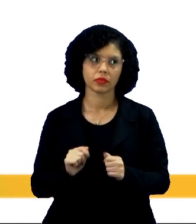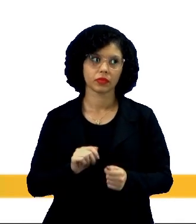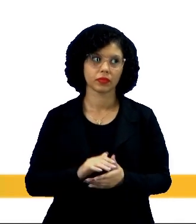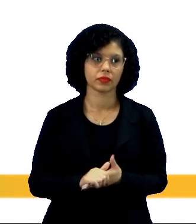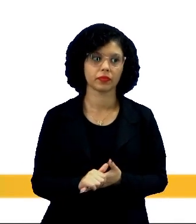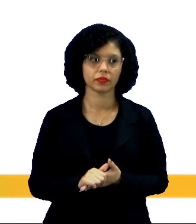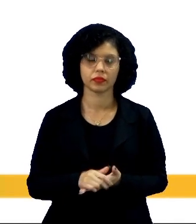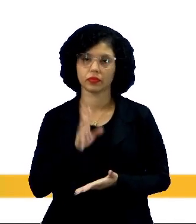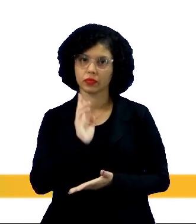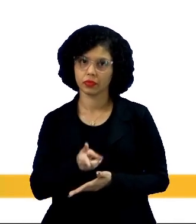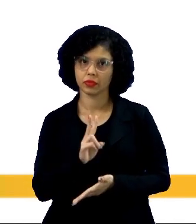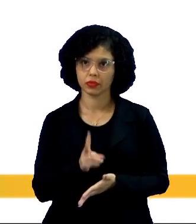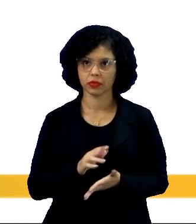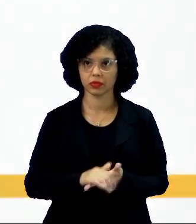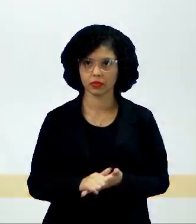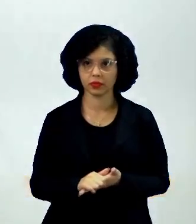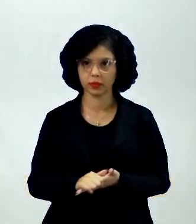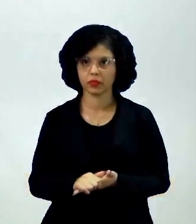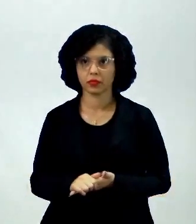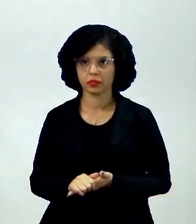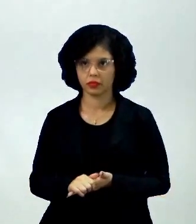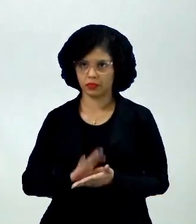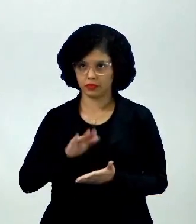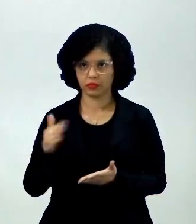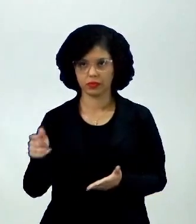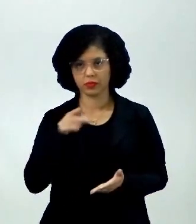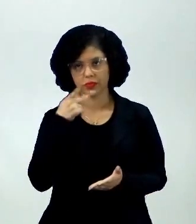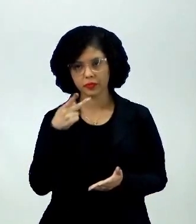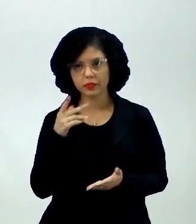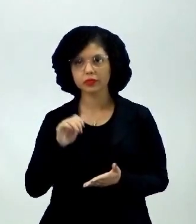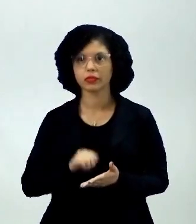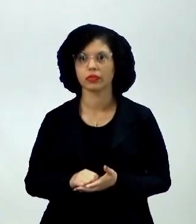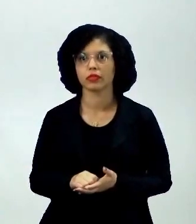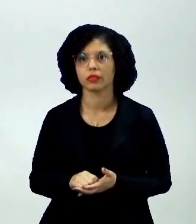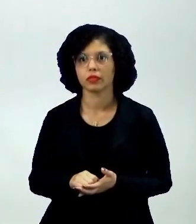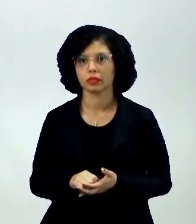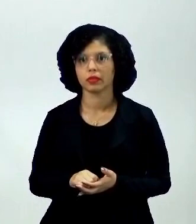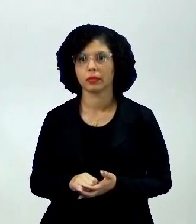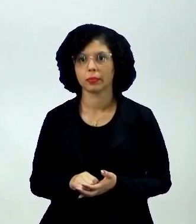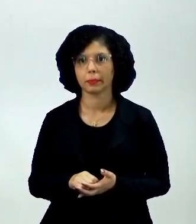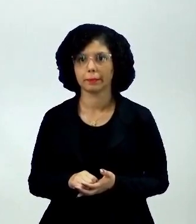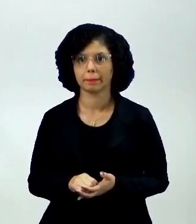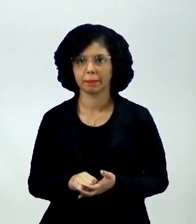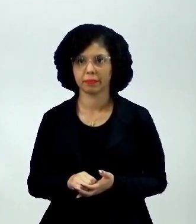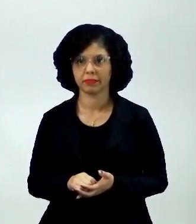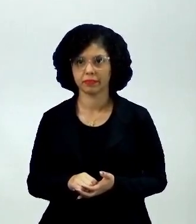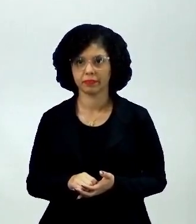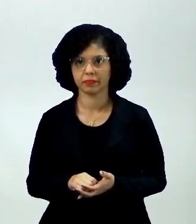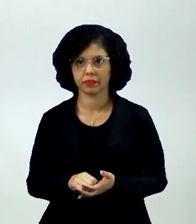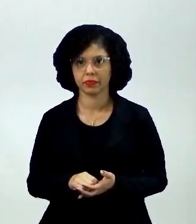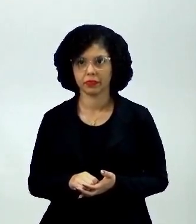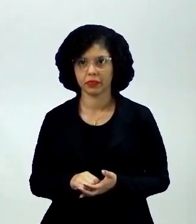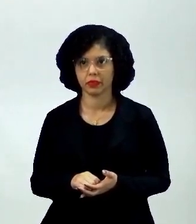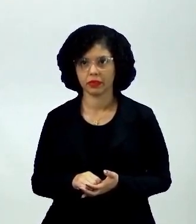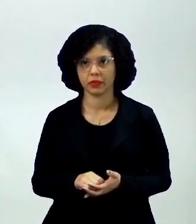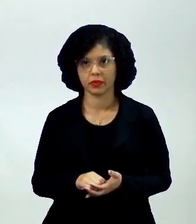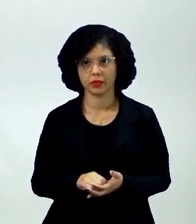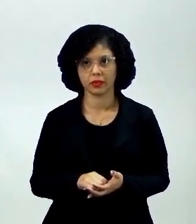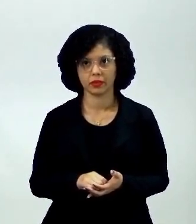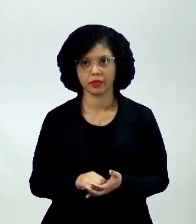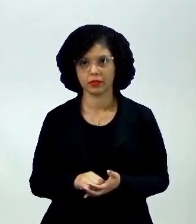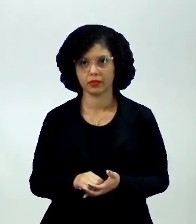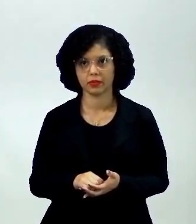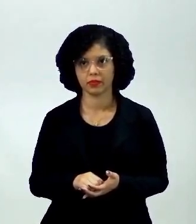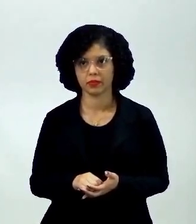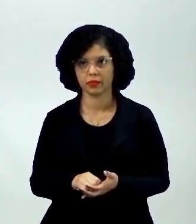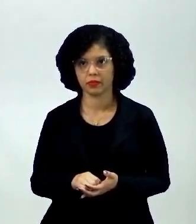seus lados vão ter o mesmo tamanho. Quando a gente fala de quadrado, vou tentar fazer um